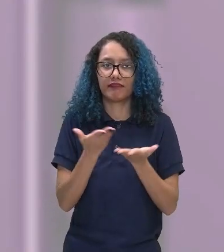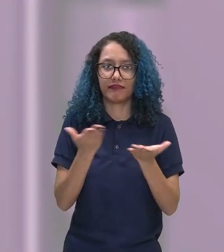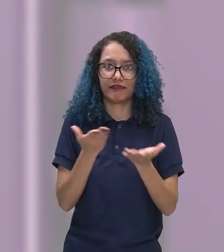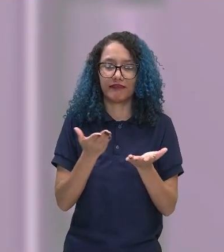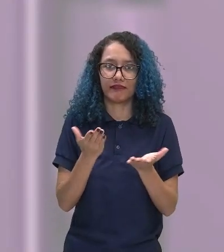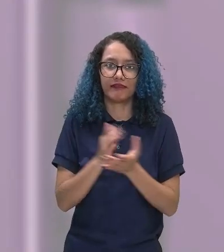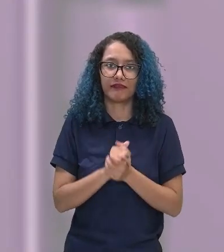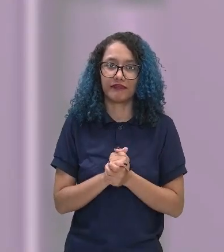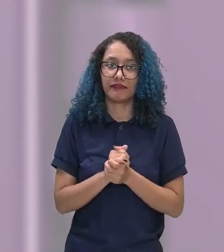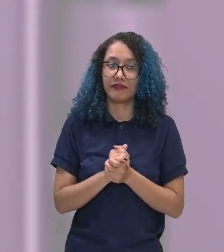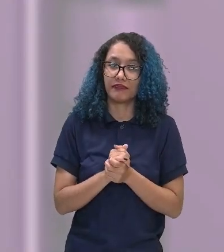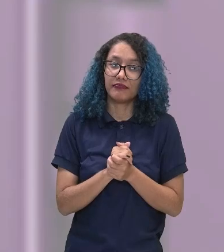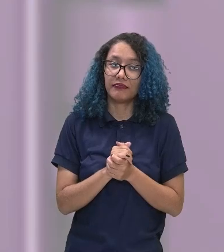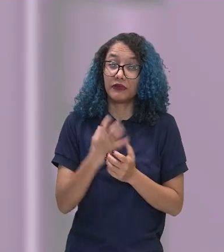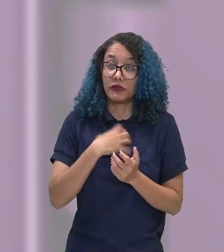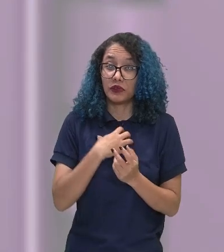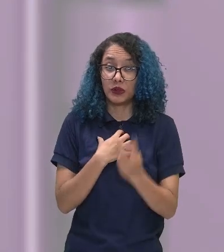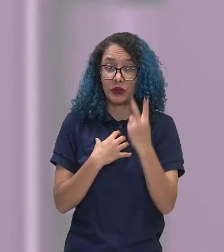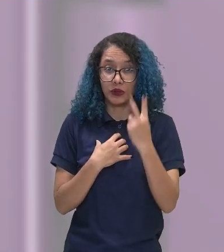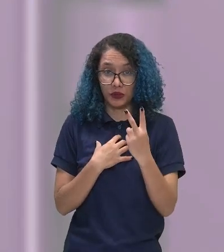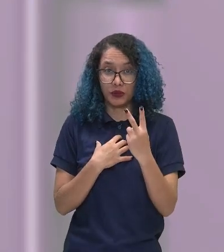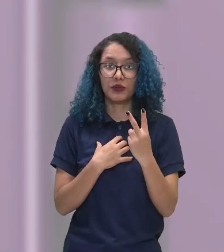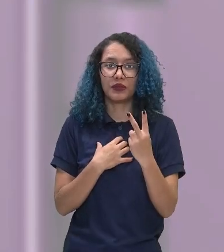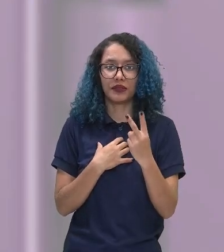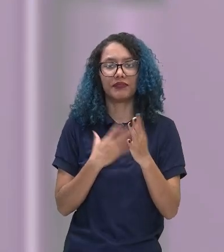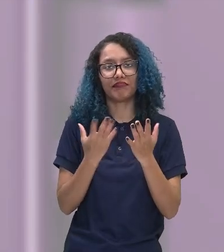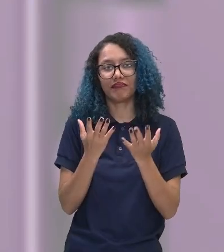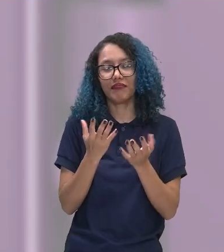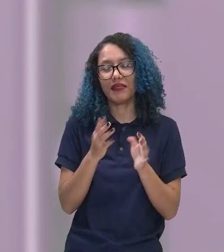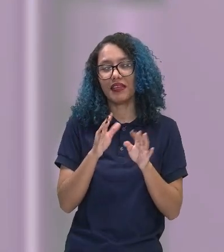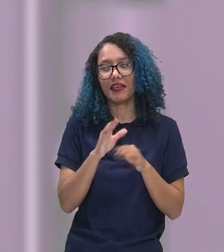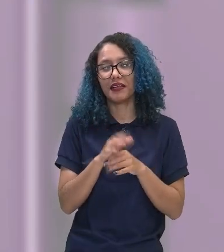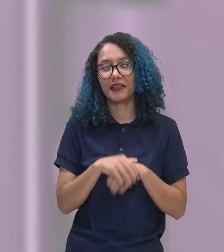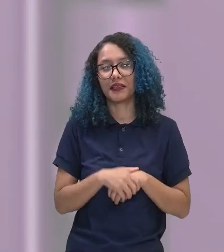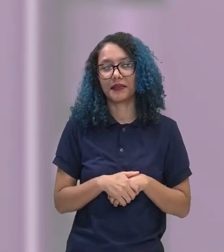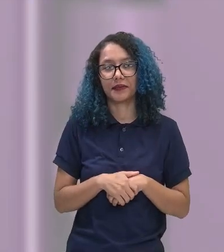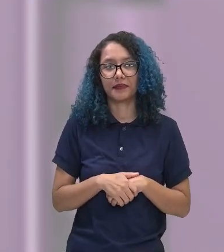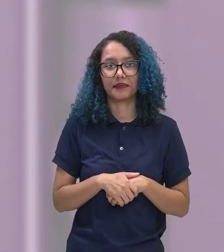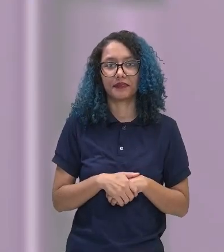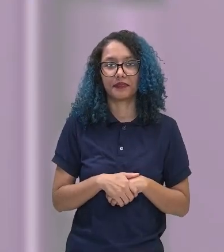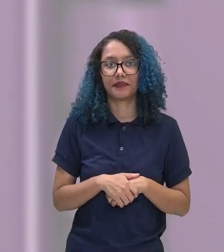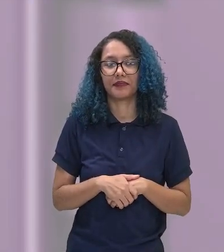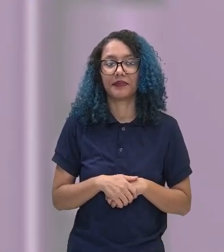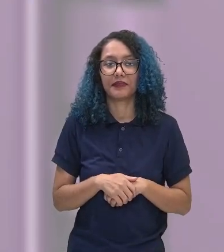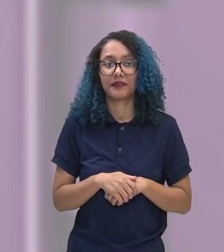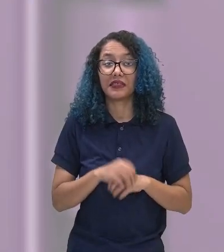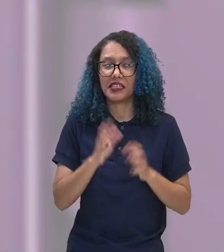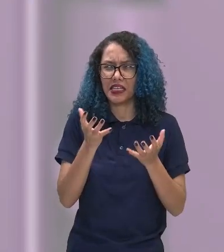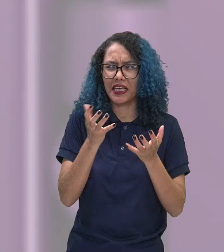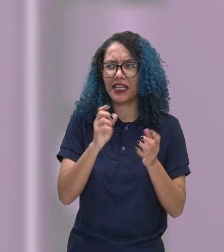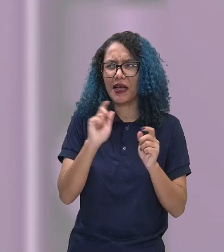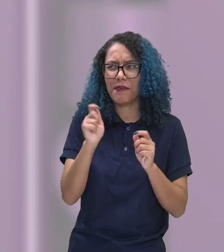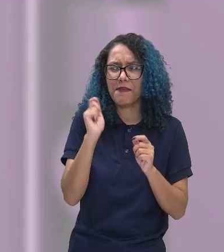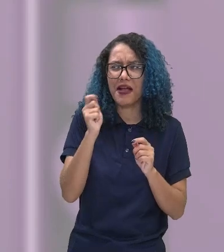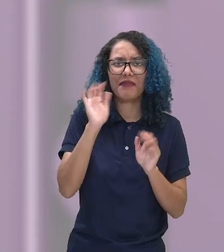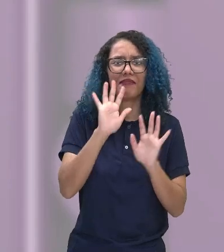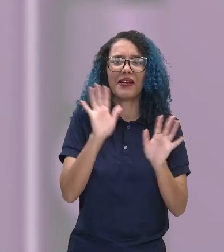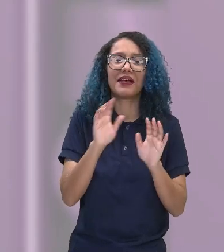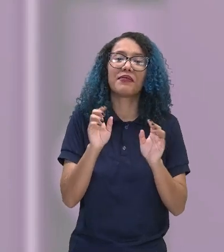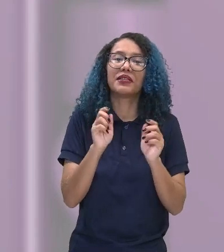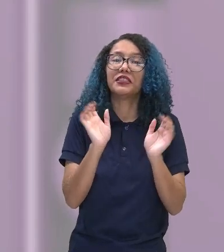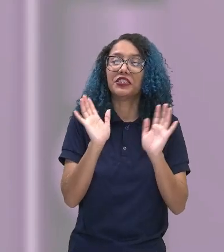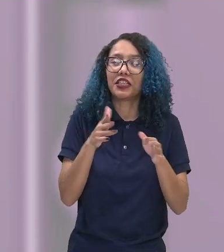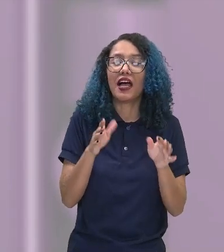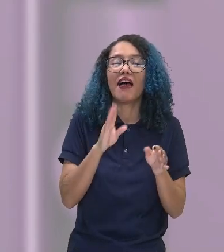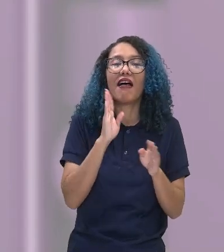duas fórmulas, que é como se fossem duas fórmulas mágicas, né? Basta aplicarmos os valores nessa fórmula e nós vamos obter aí o